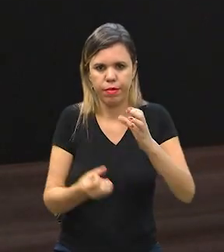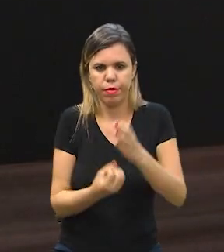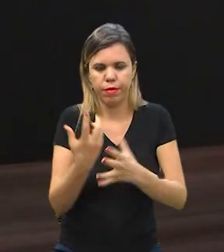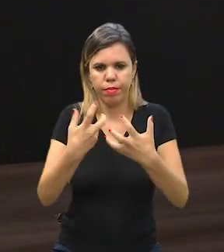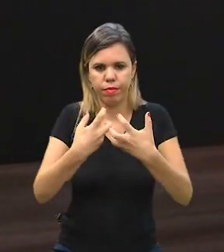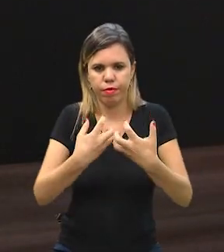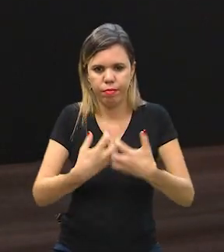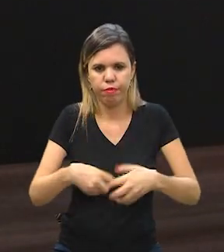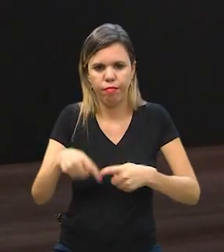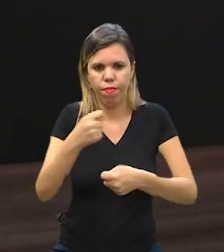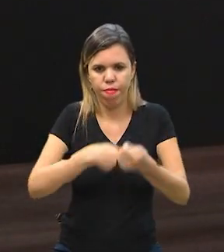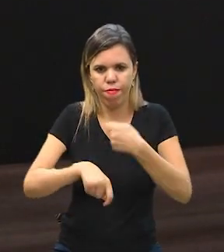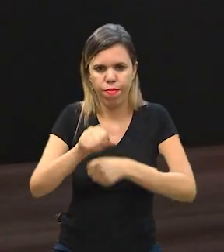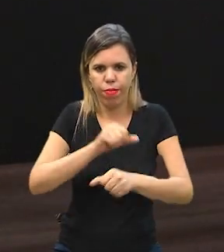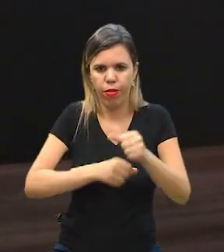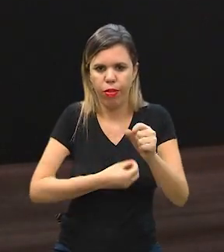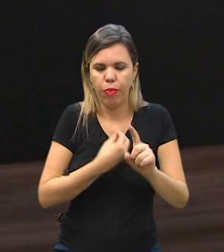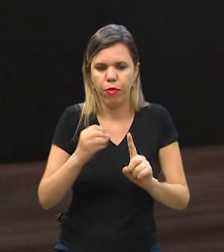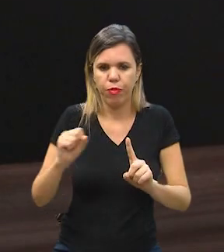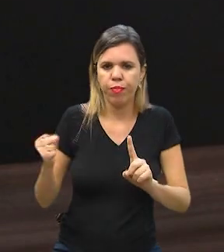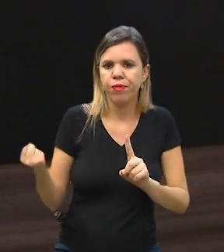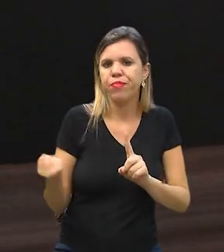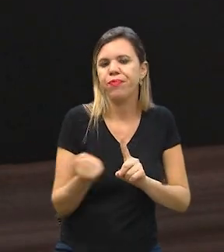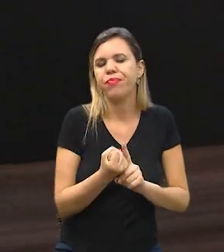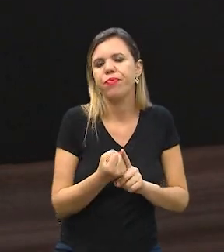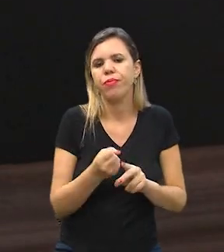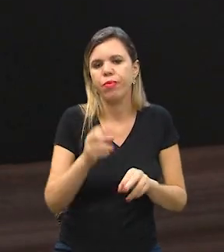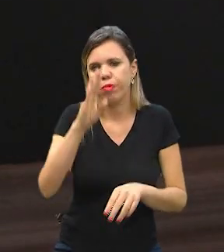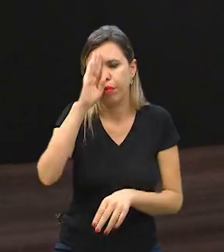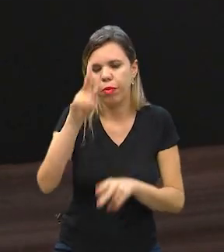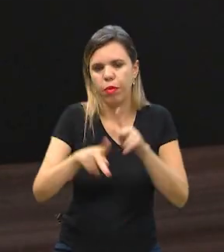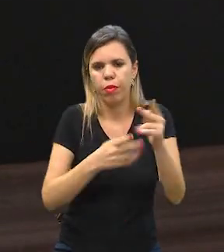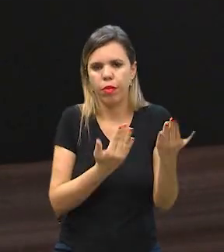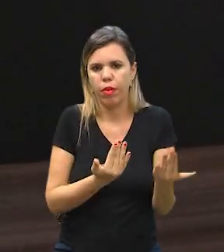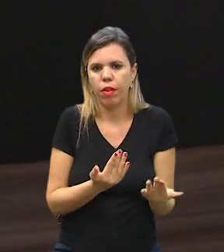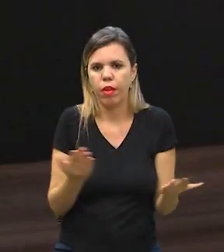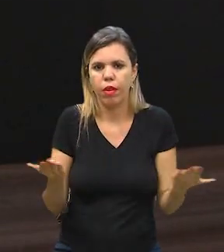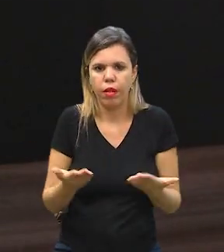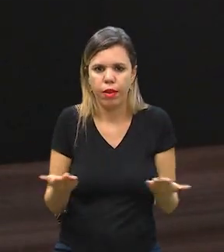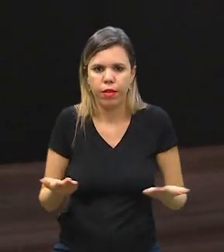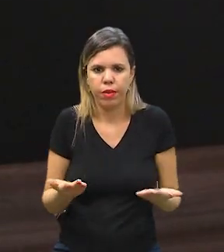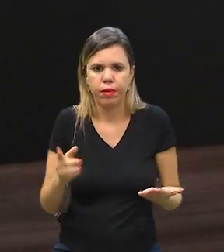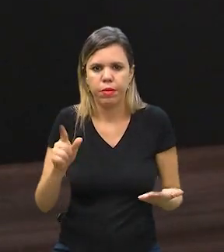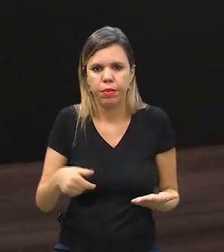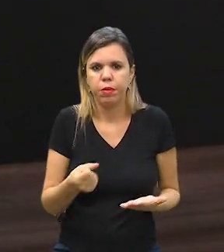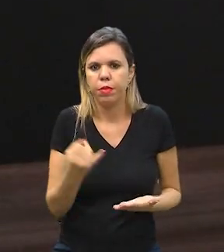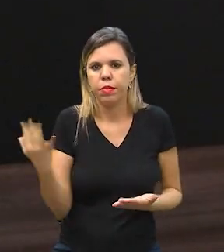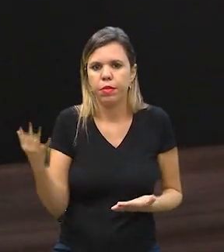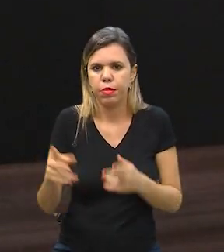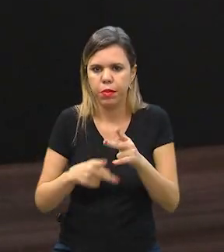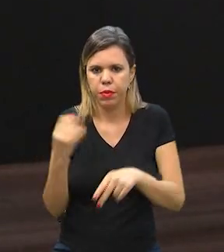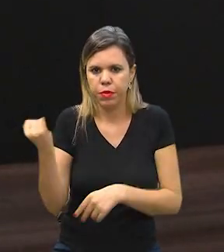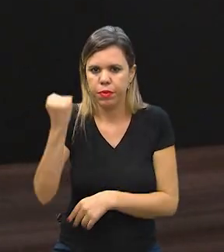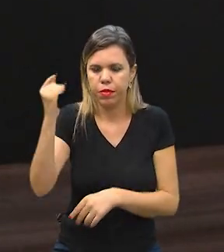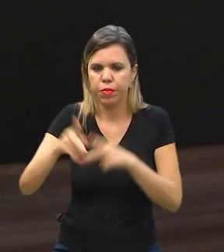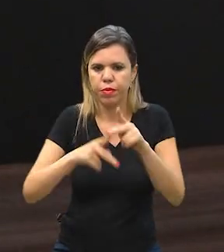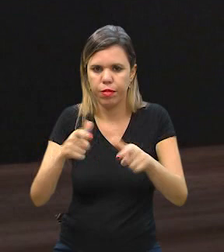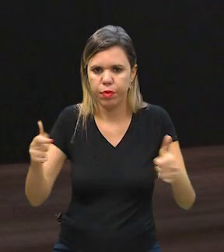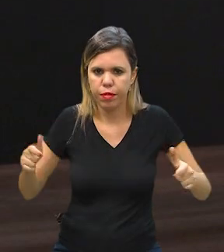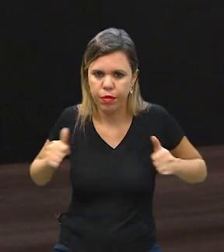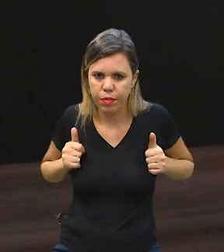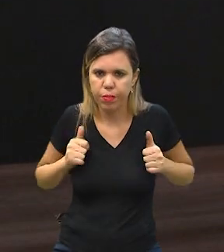olhar, né, do empreendimento, de impacto social, principalmente para esse público da juventude, que hoje também é uma